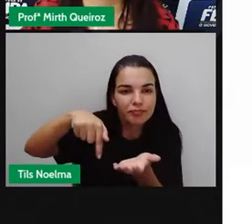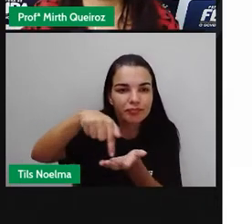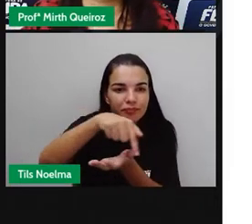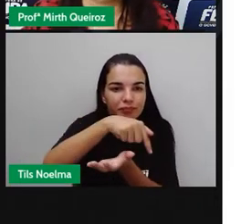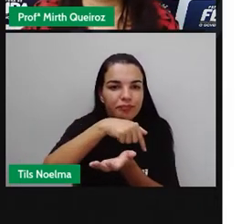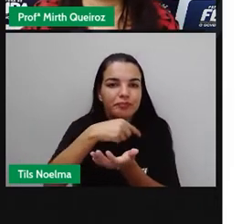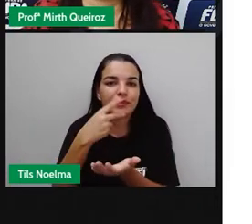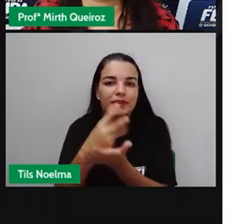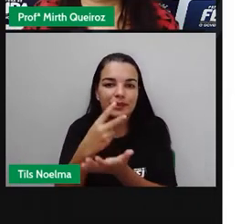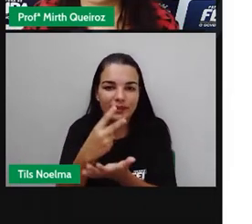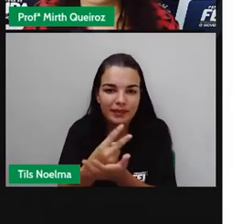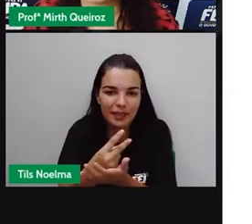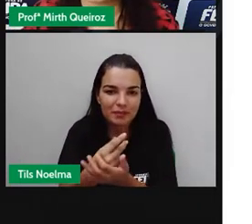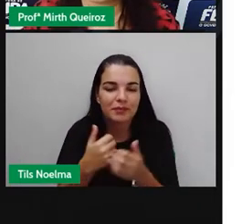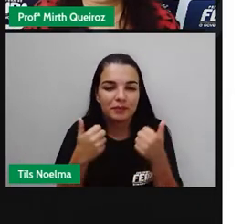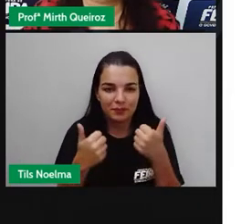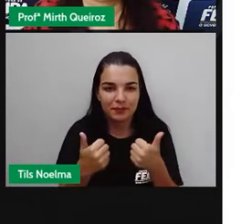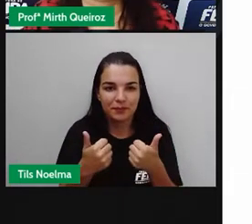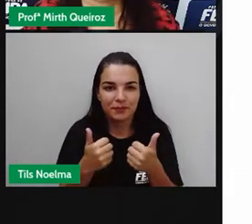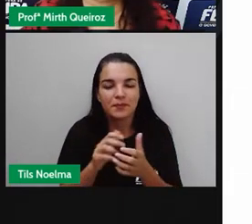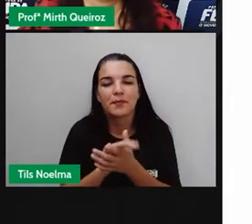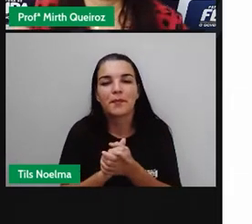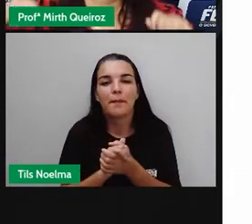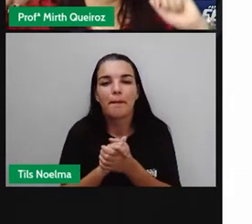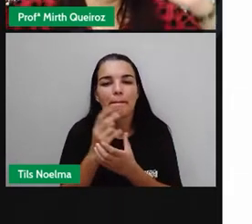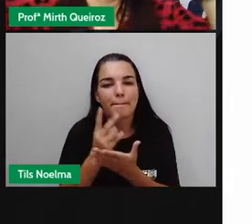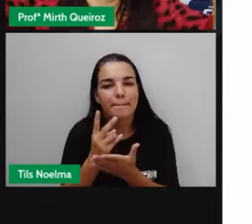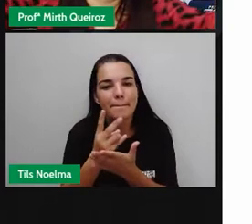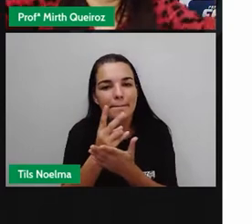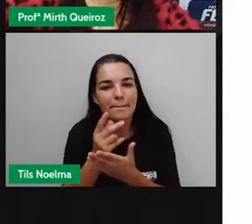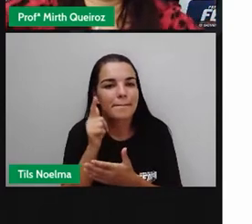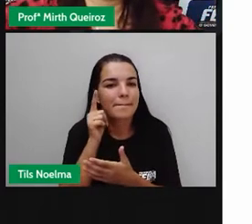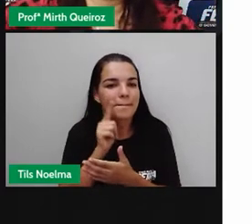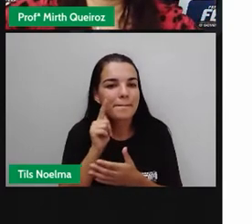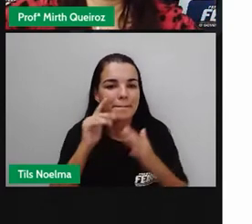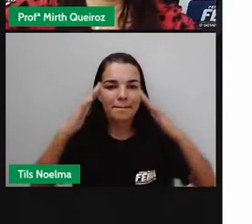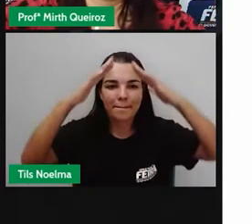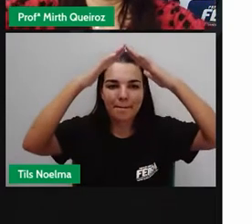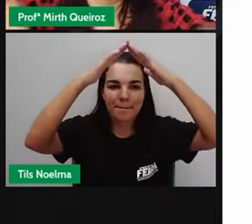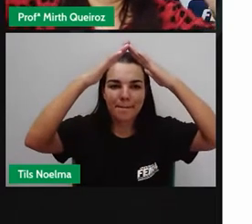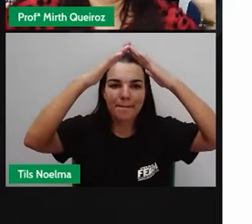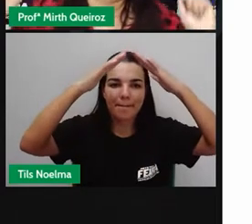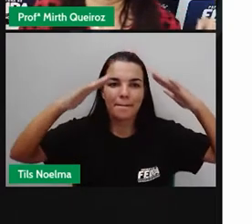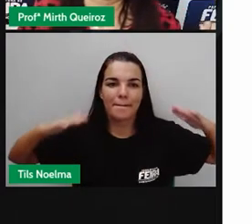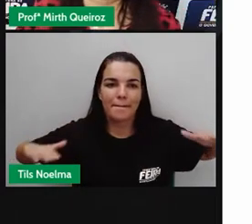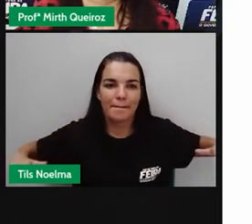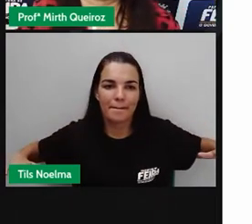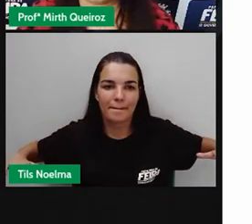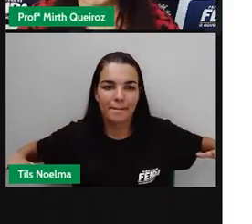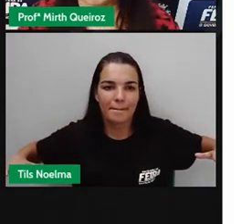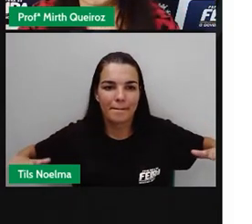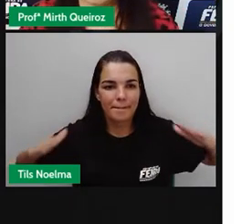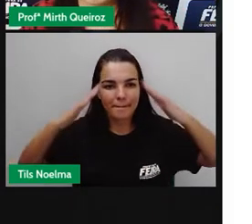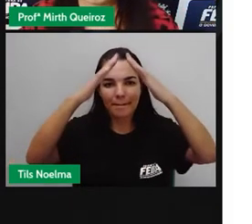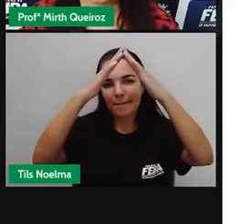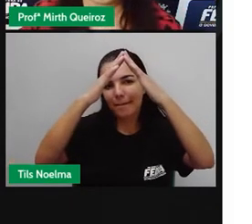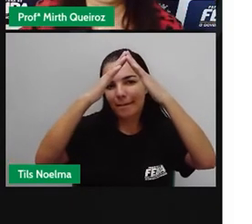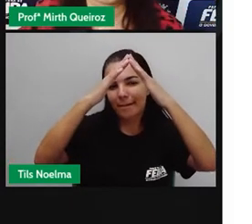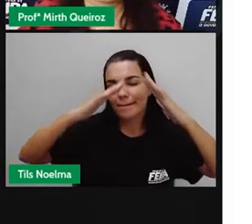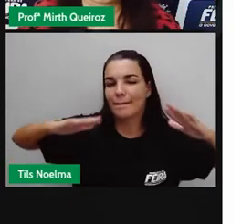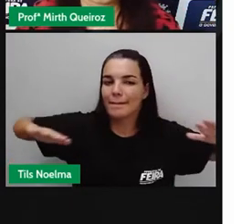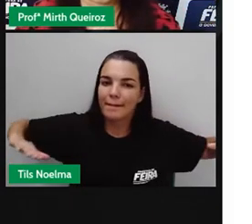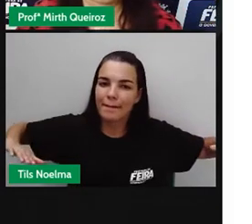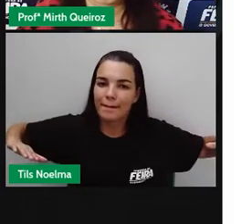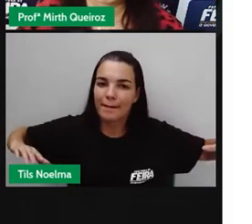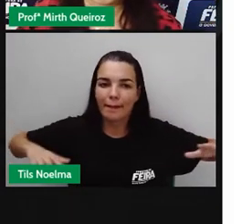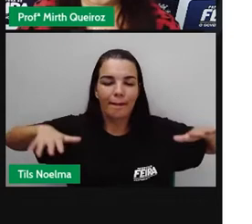ficam os cavalheiros, que são os homens. E assim, eles vão coroando e descoroando. E aí, fazendo um